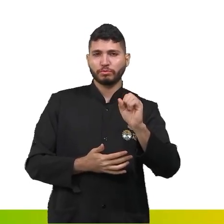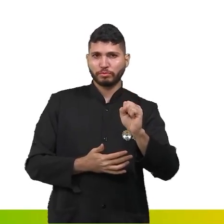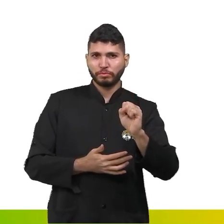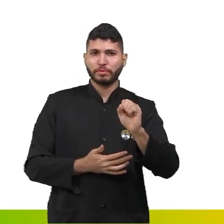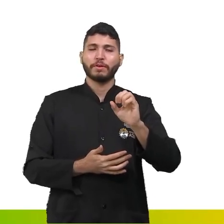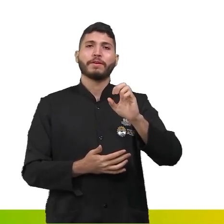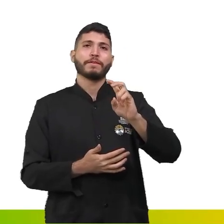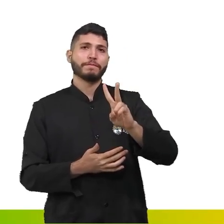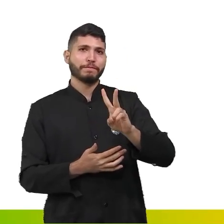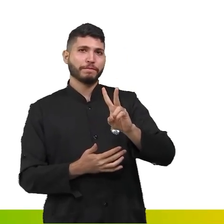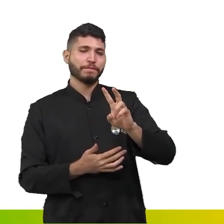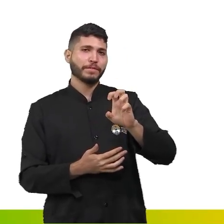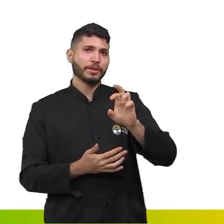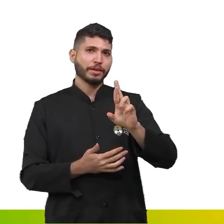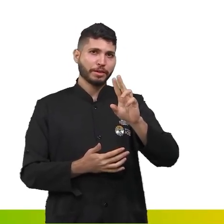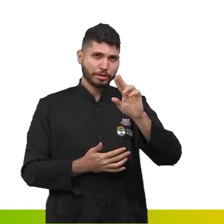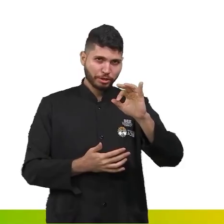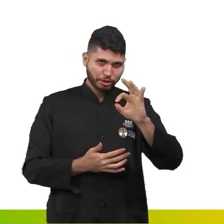lado